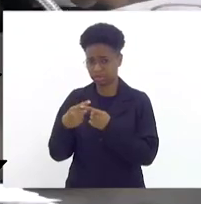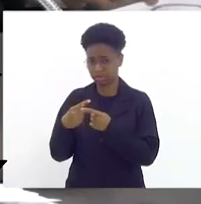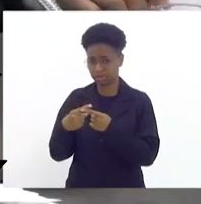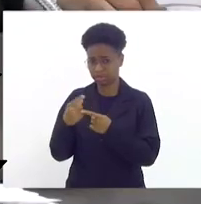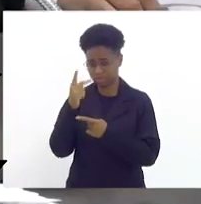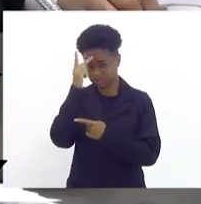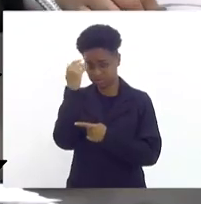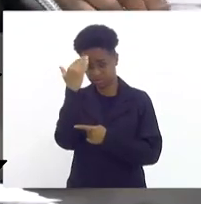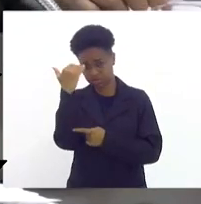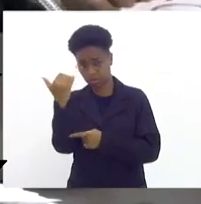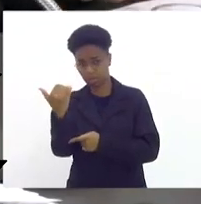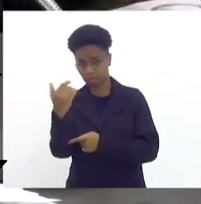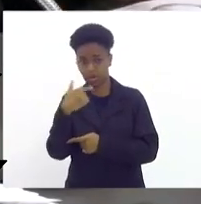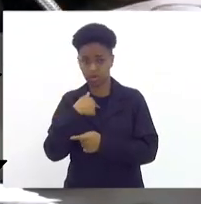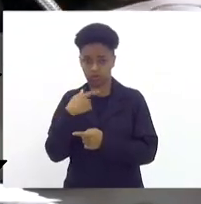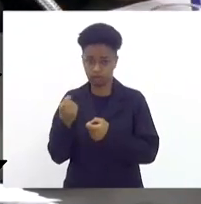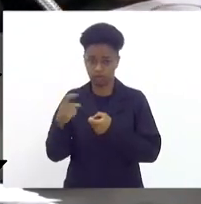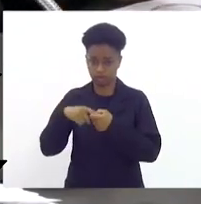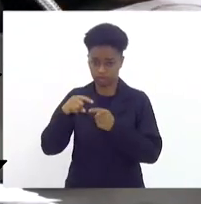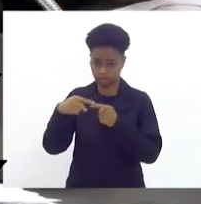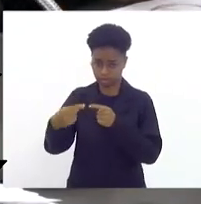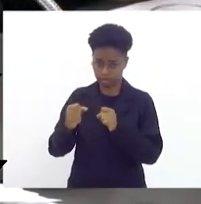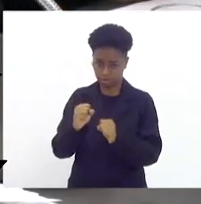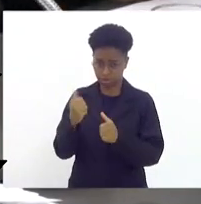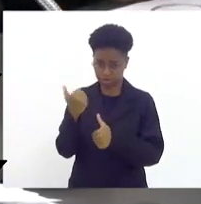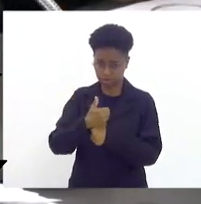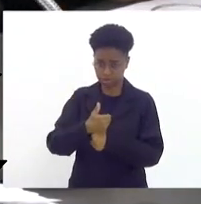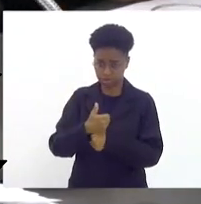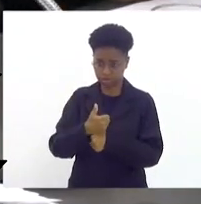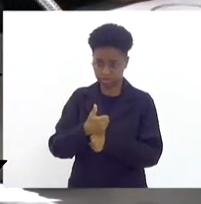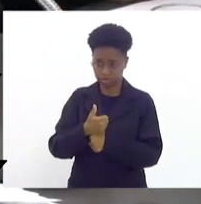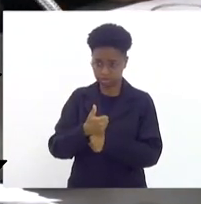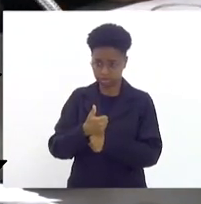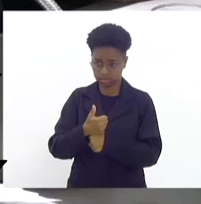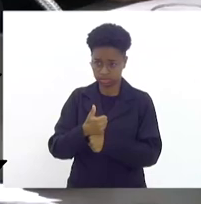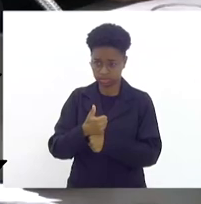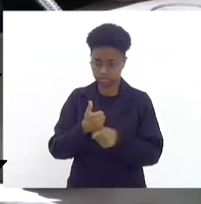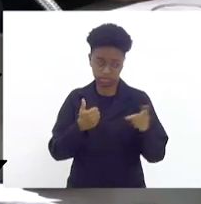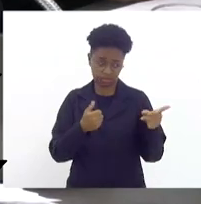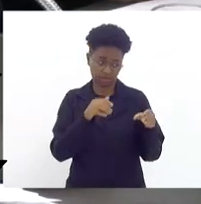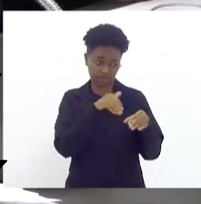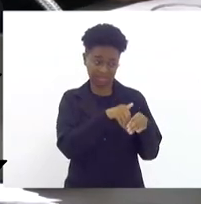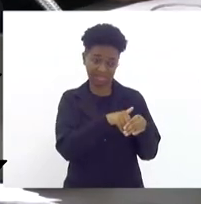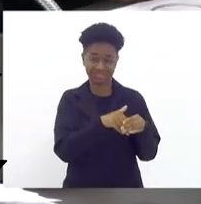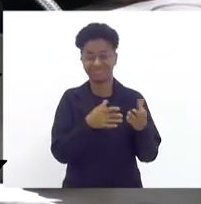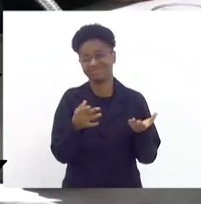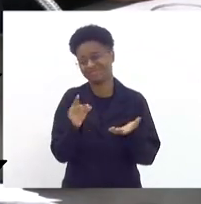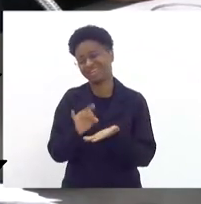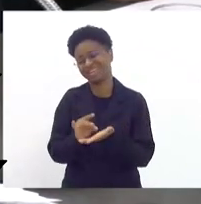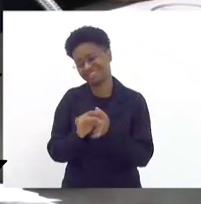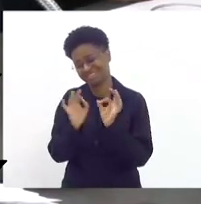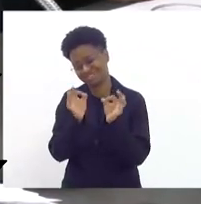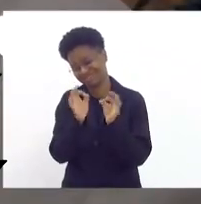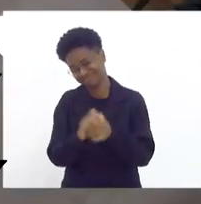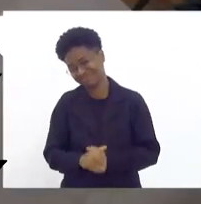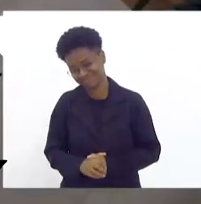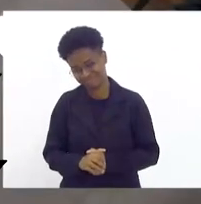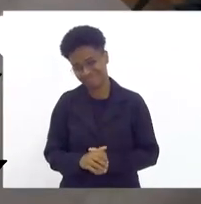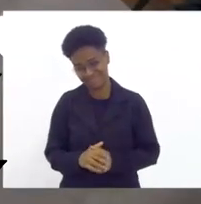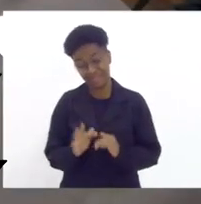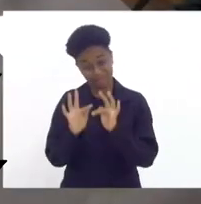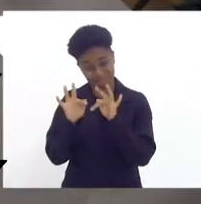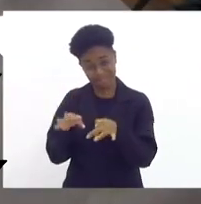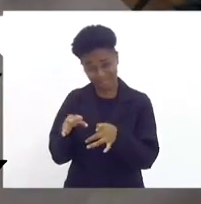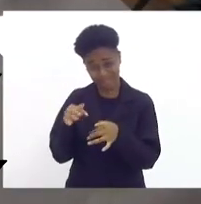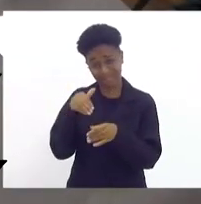instante e eu retorno. Vossa Excelência pode assumir a presidência. Aí ele vai votar. Verdade, está certo. Então vamos terminar a votação. Senão